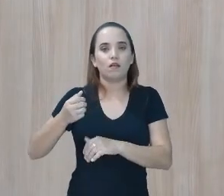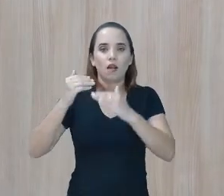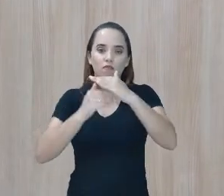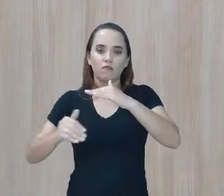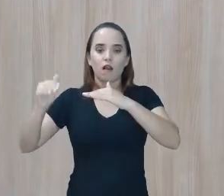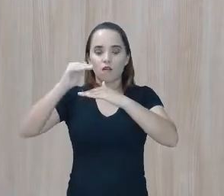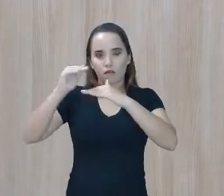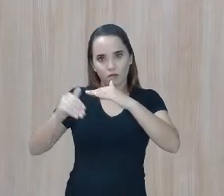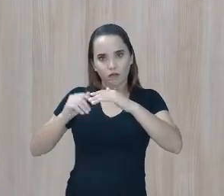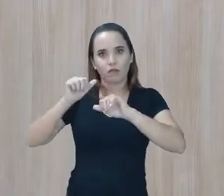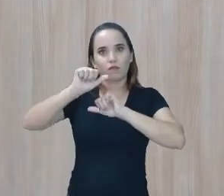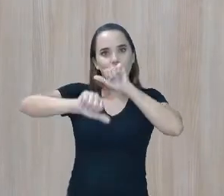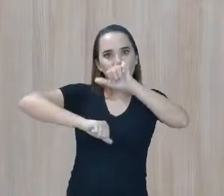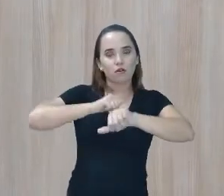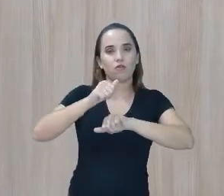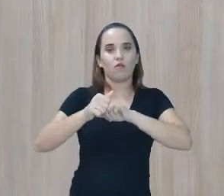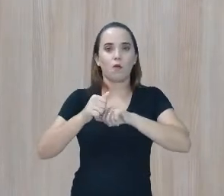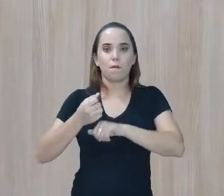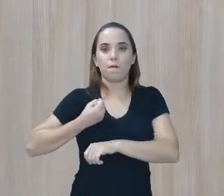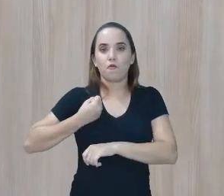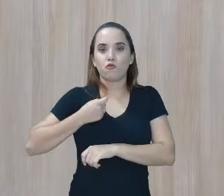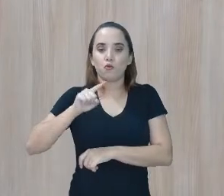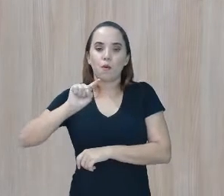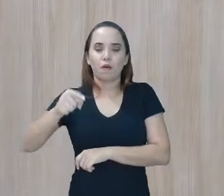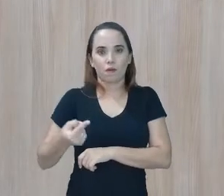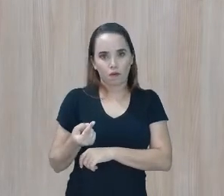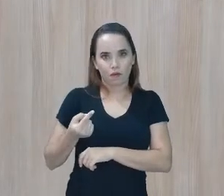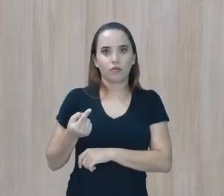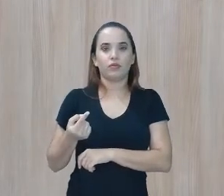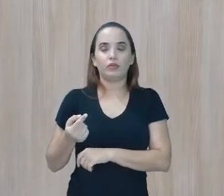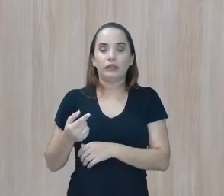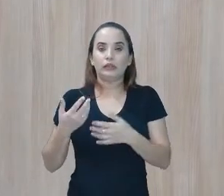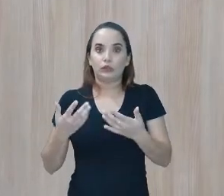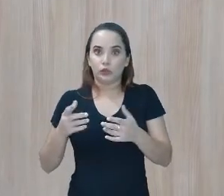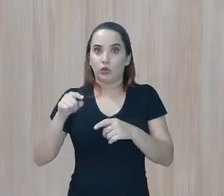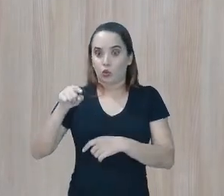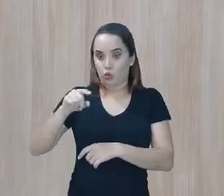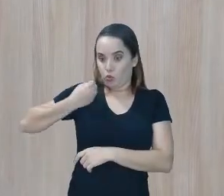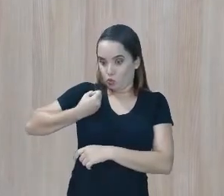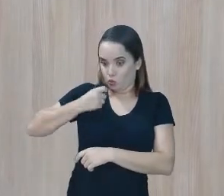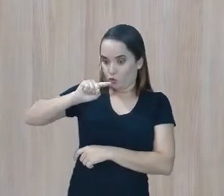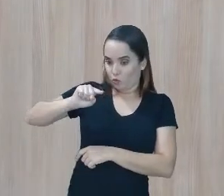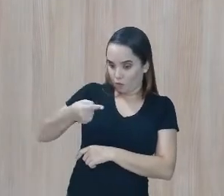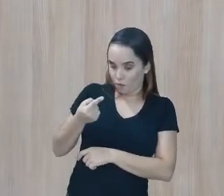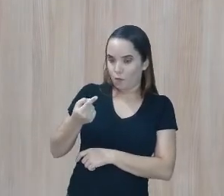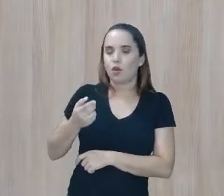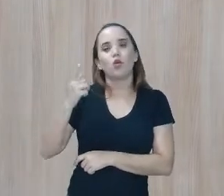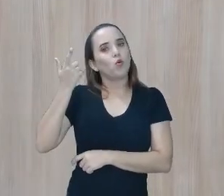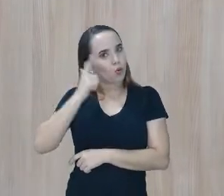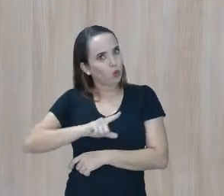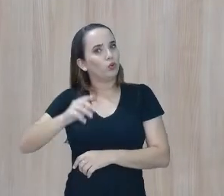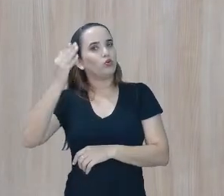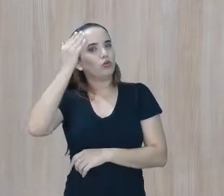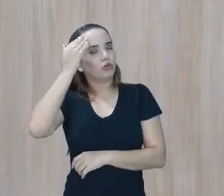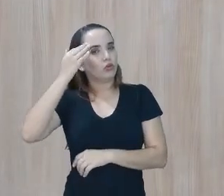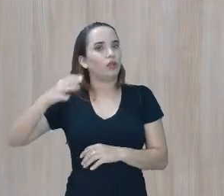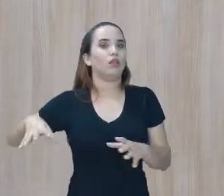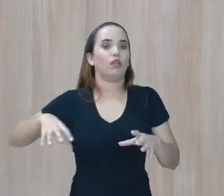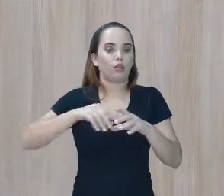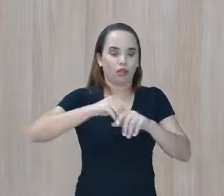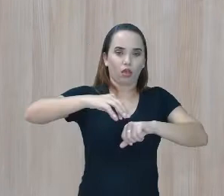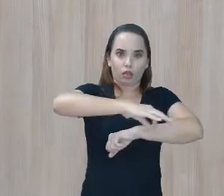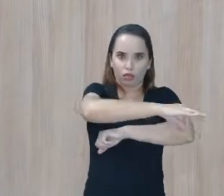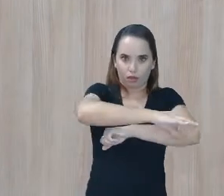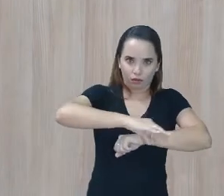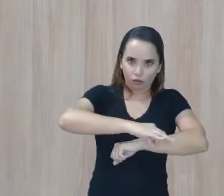número decimal e, estando esse número numa forma decimal, eu vou identificá-lo na reta numérica, certo? A